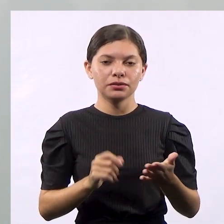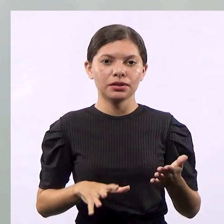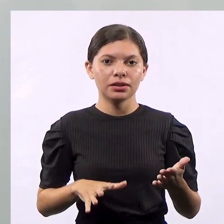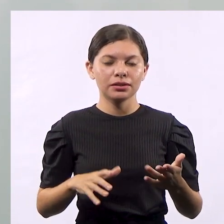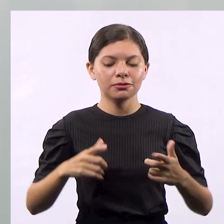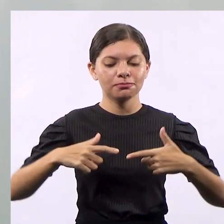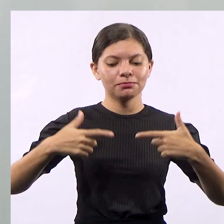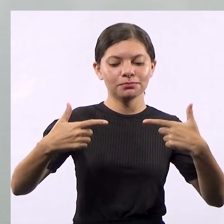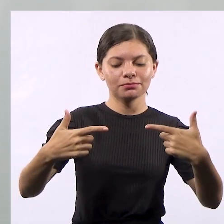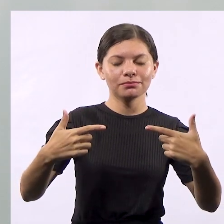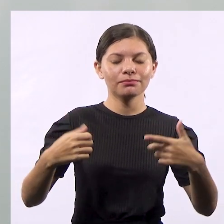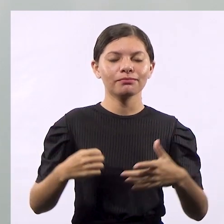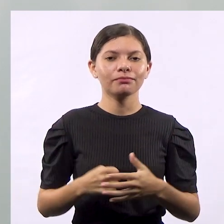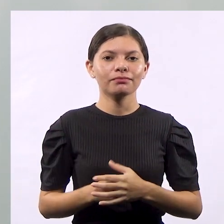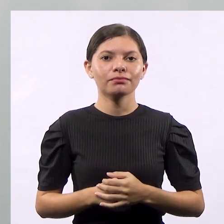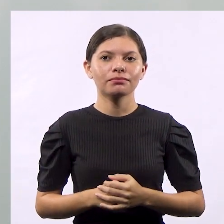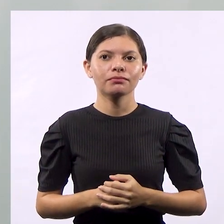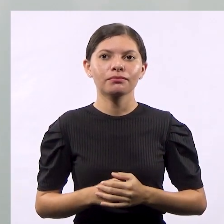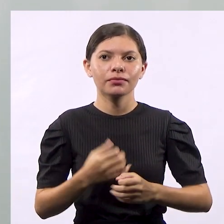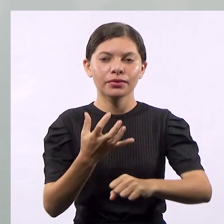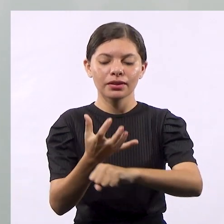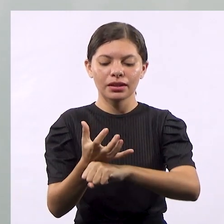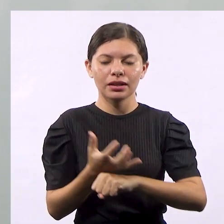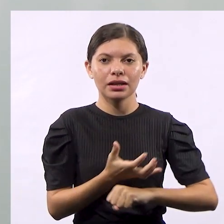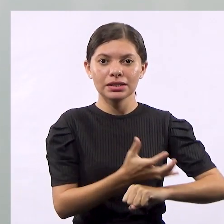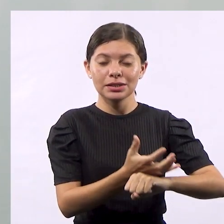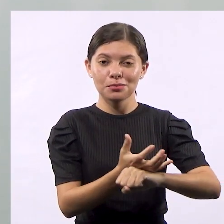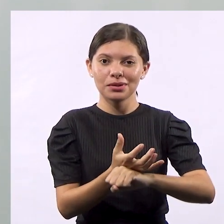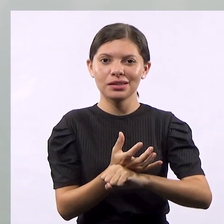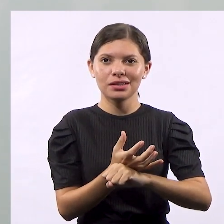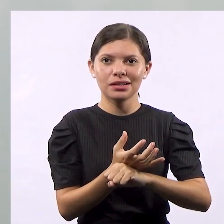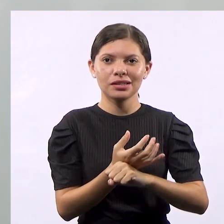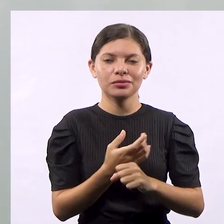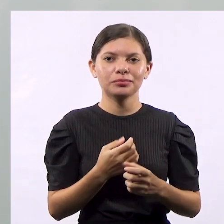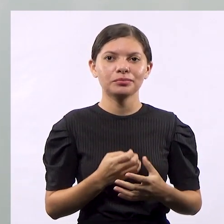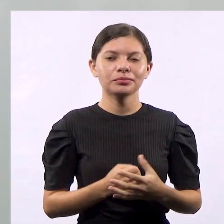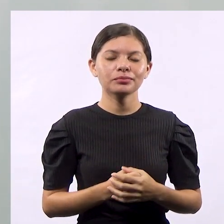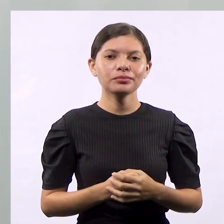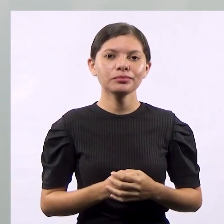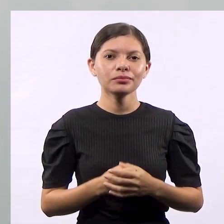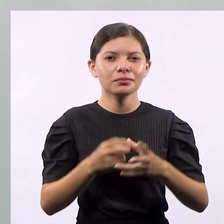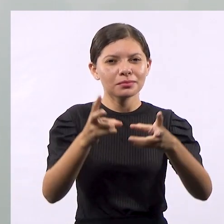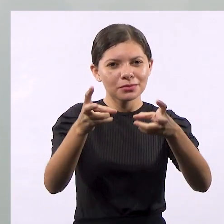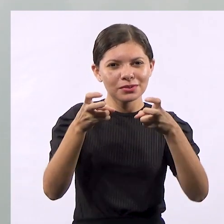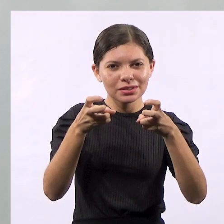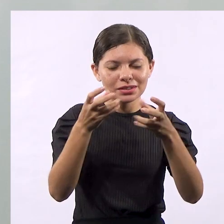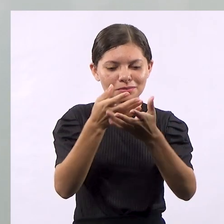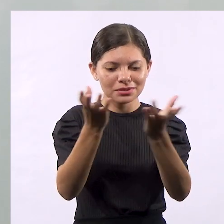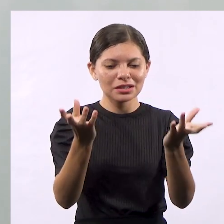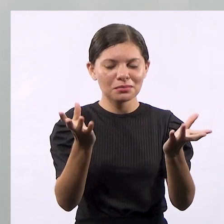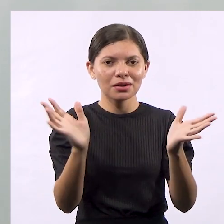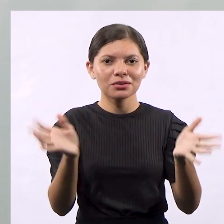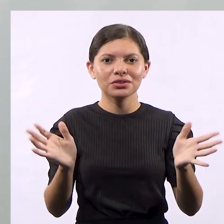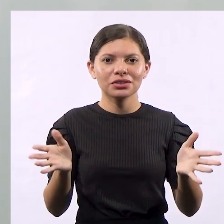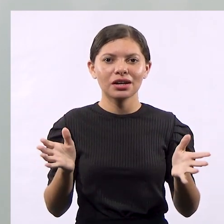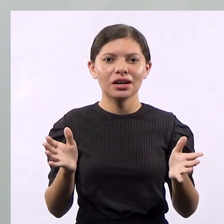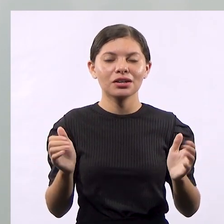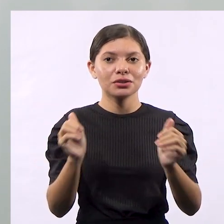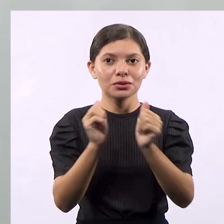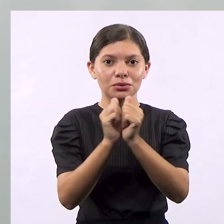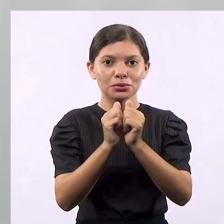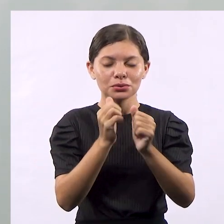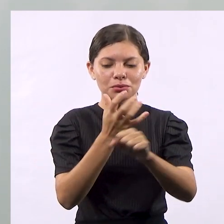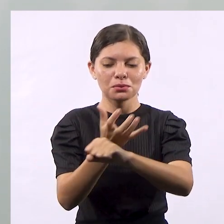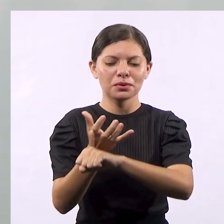sendo proposta. A gente fica à disposição na disciplina de gestão escolar, mas como vocês perceberam aqui, em conjunto com as